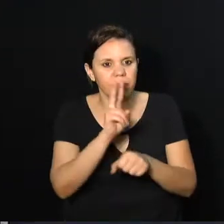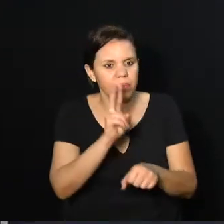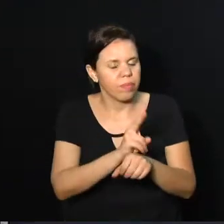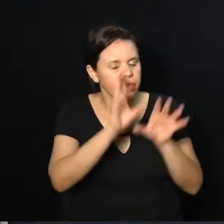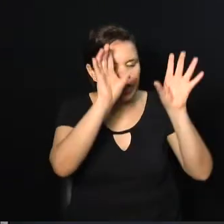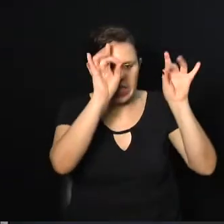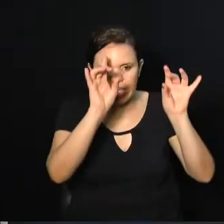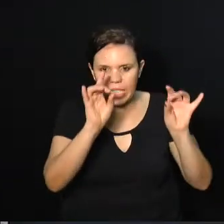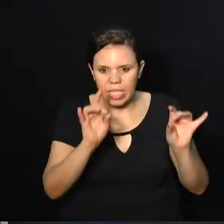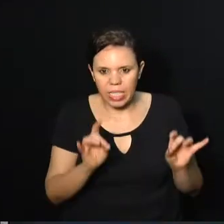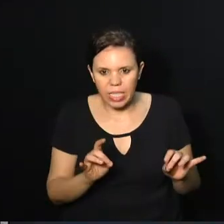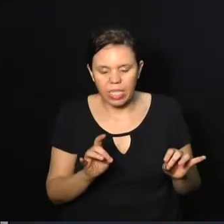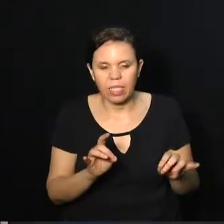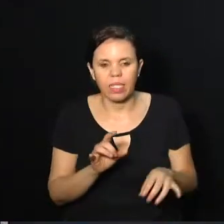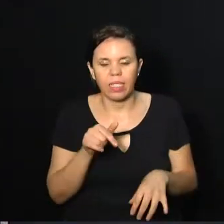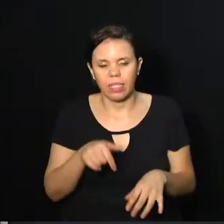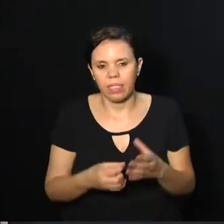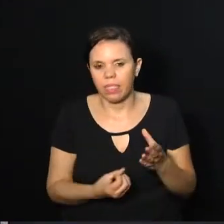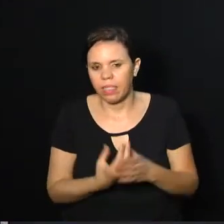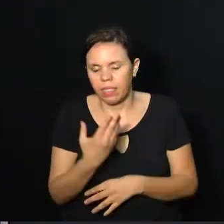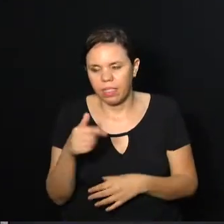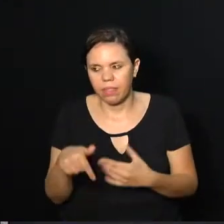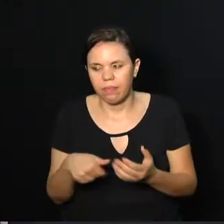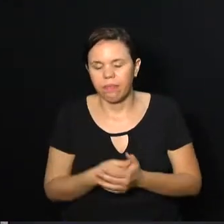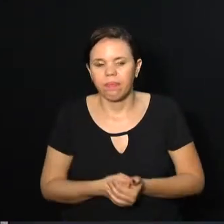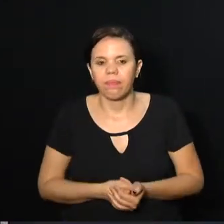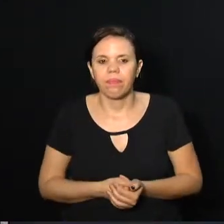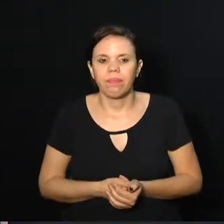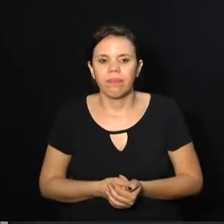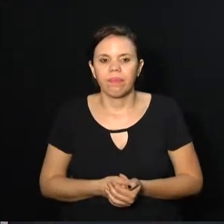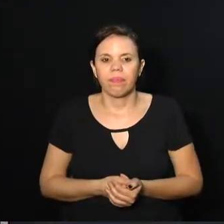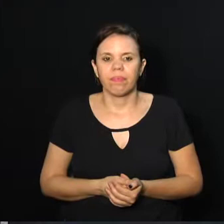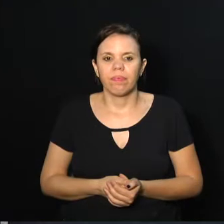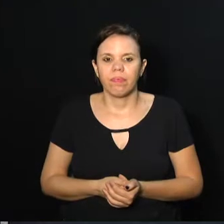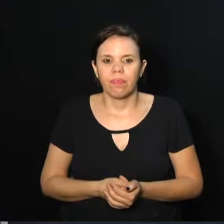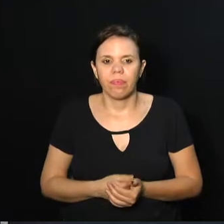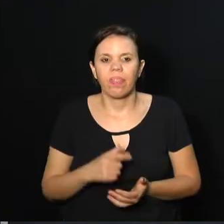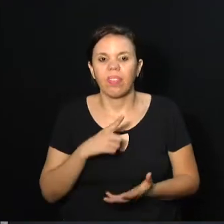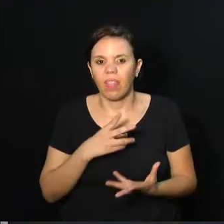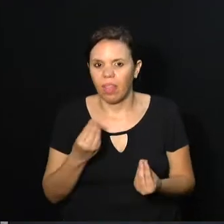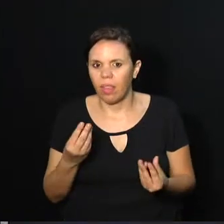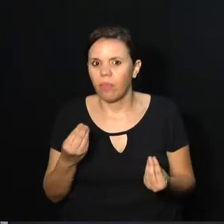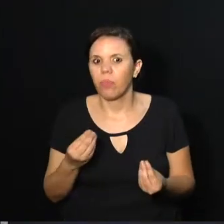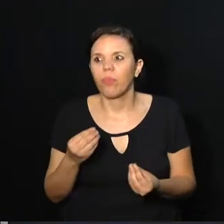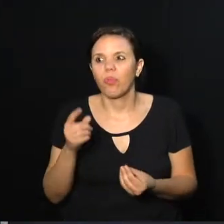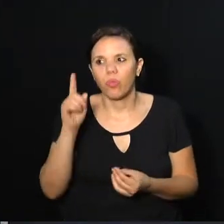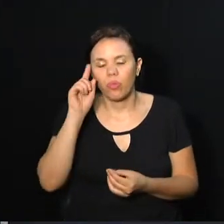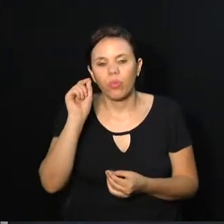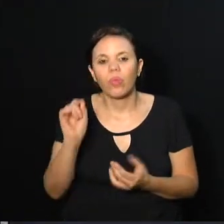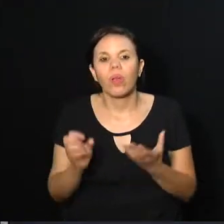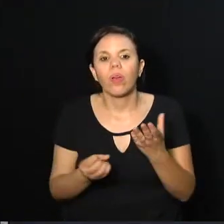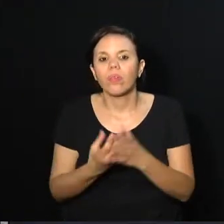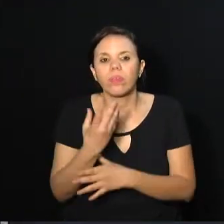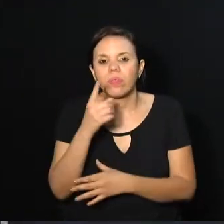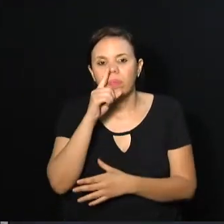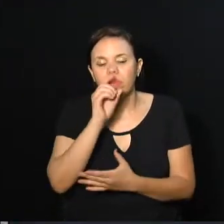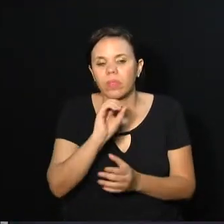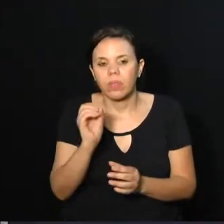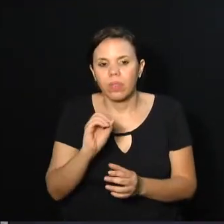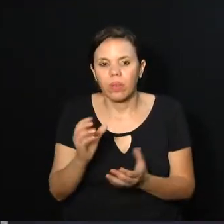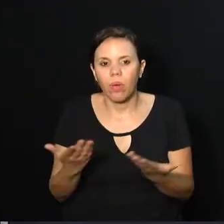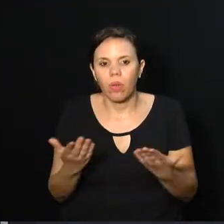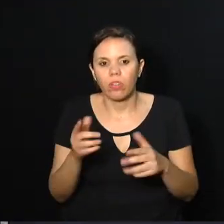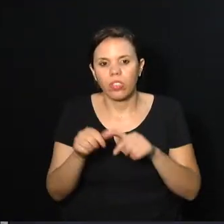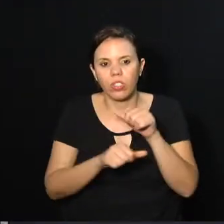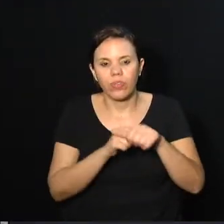porque o tempo é meio limitado, né? E ele teve muito livramento na rua, viu? E como que ele está hoje? Hoje ele é um empresário,